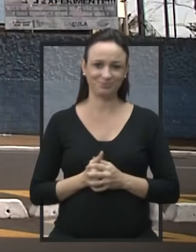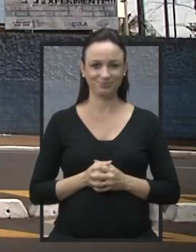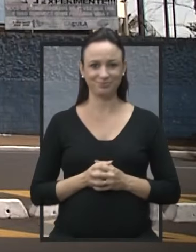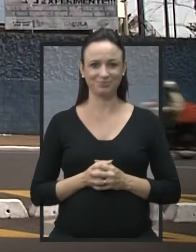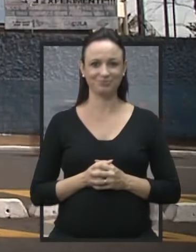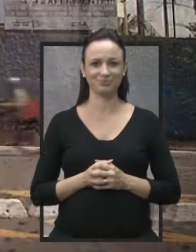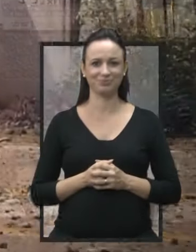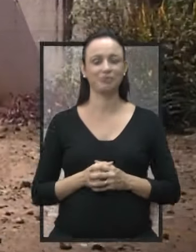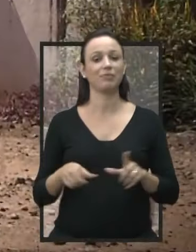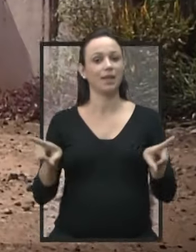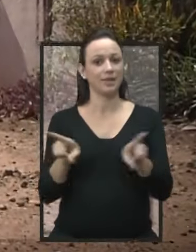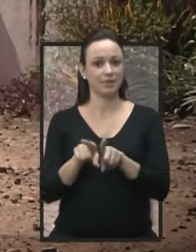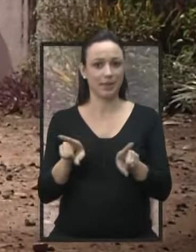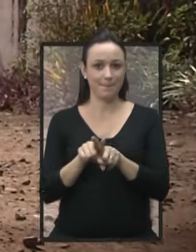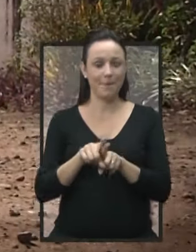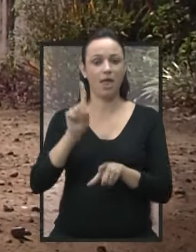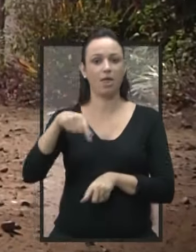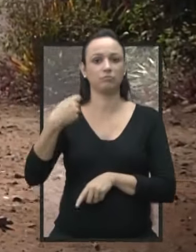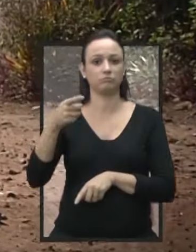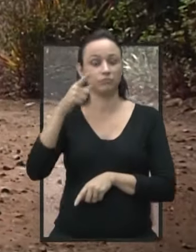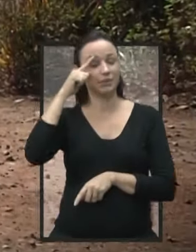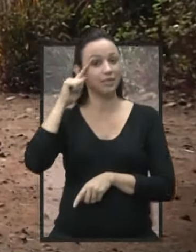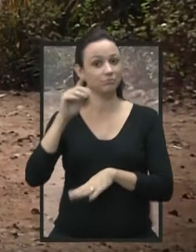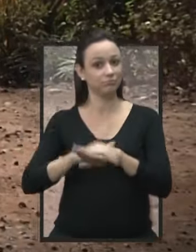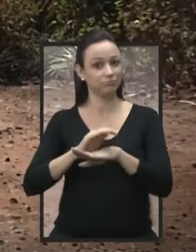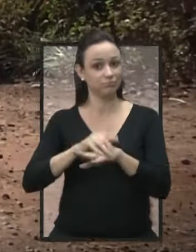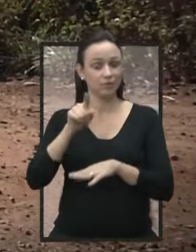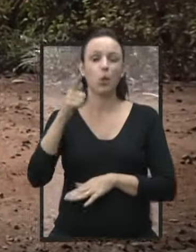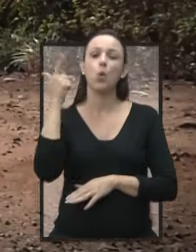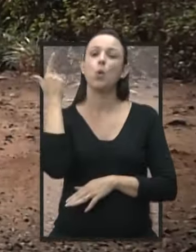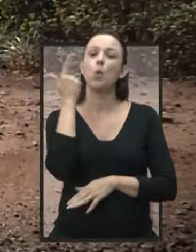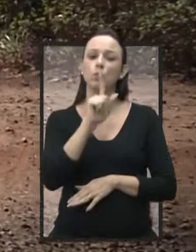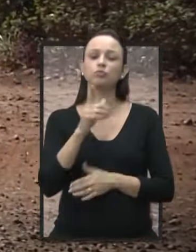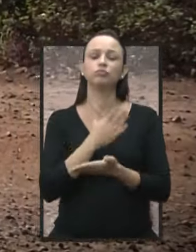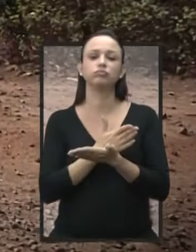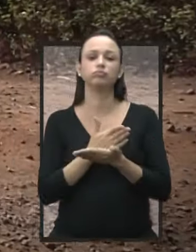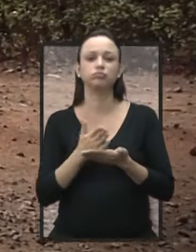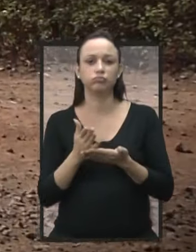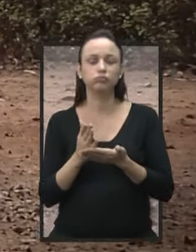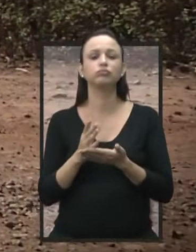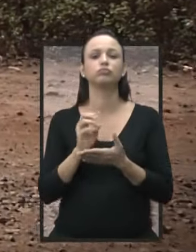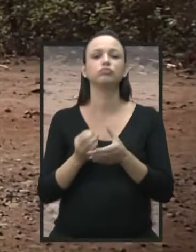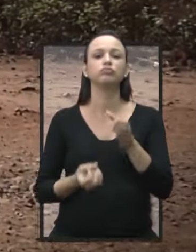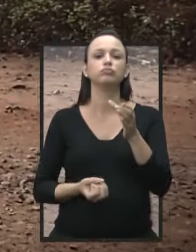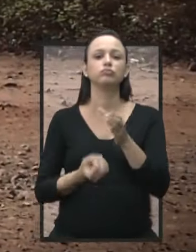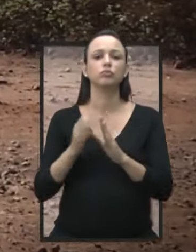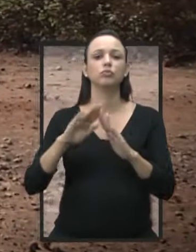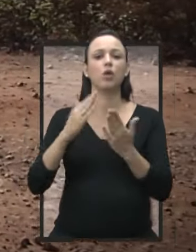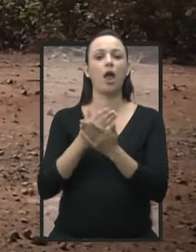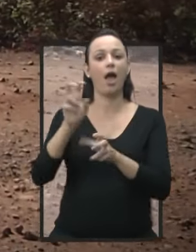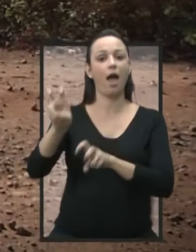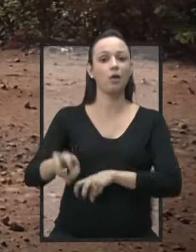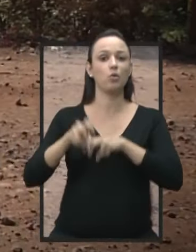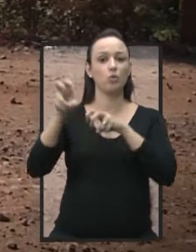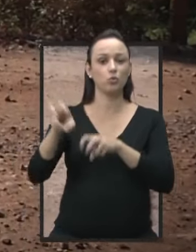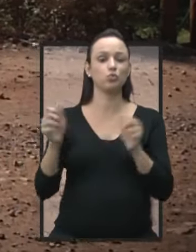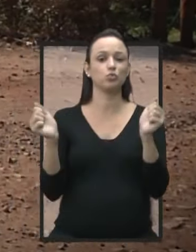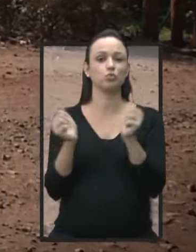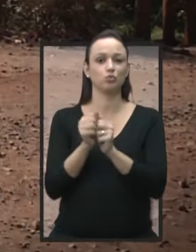Castro. Também é de Zezinho Magalhães o mérito por ter iniciado a implantação do Colégio